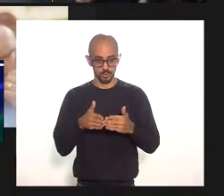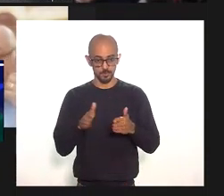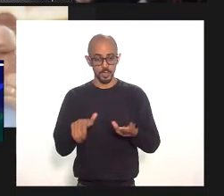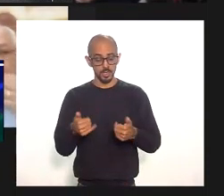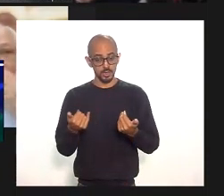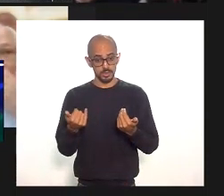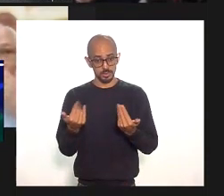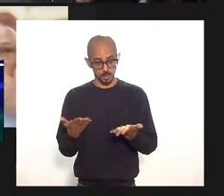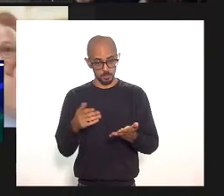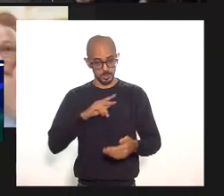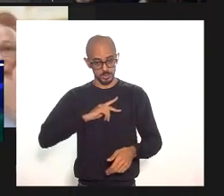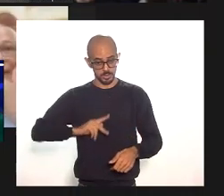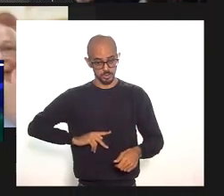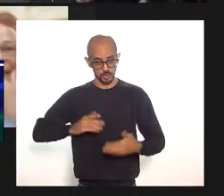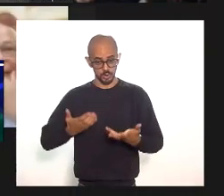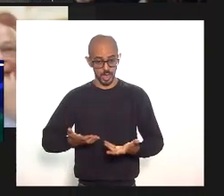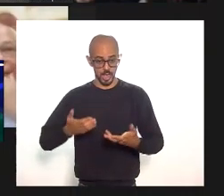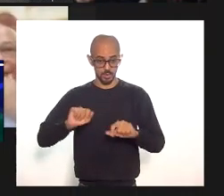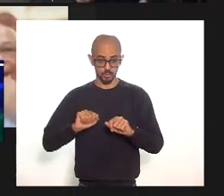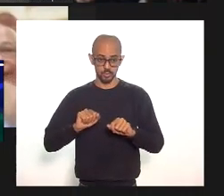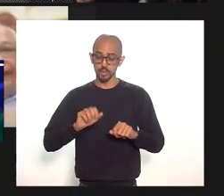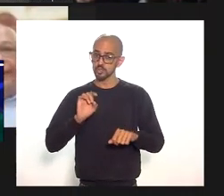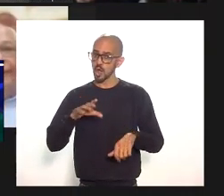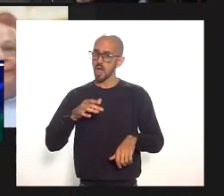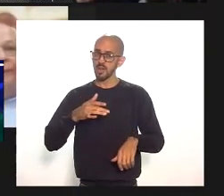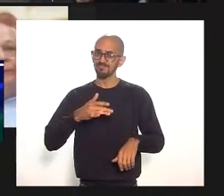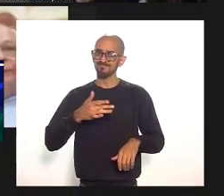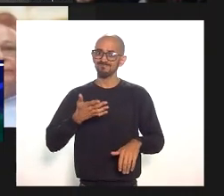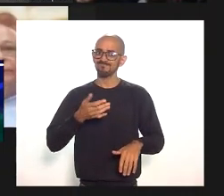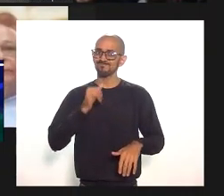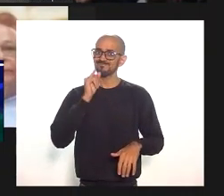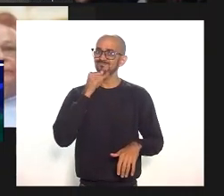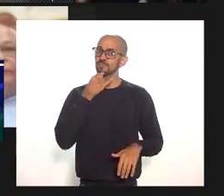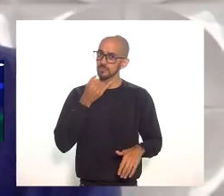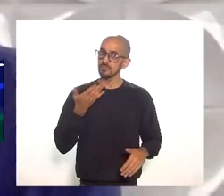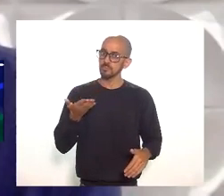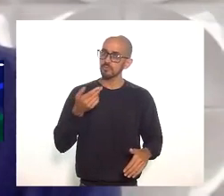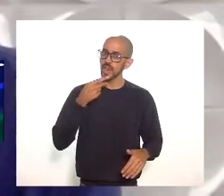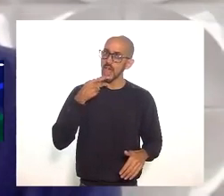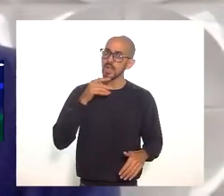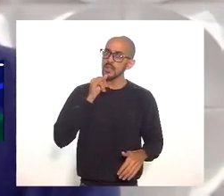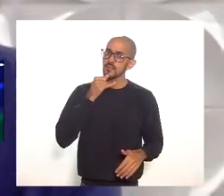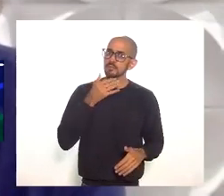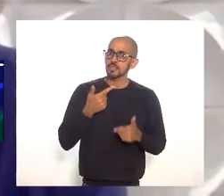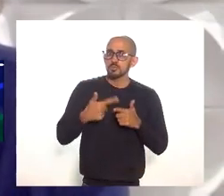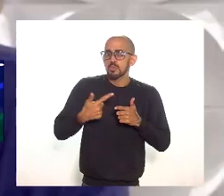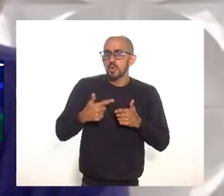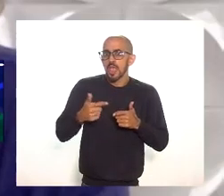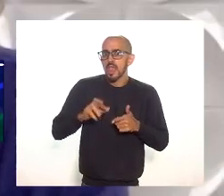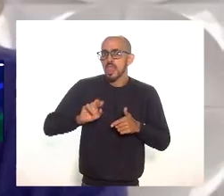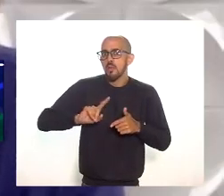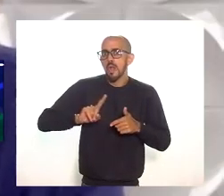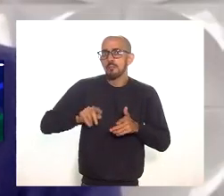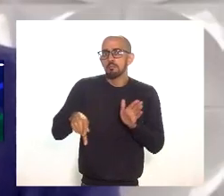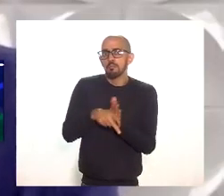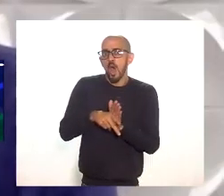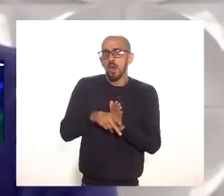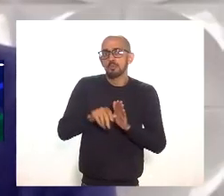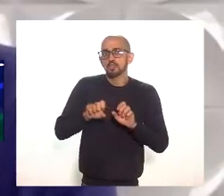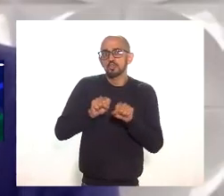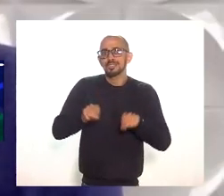presidente, eu quero apenas lamentar, porque eu acho que não é republicano que